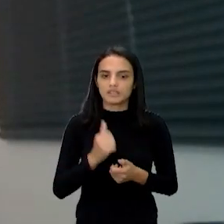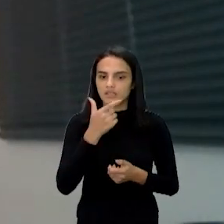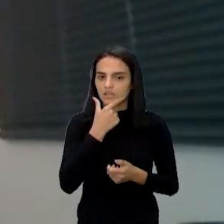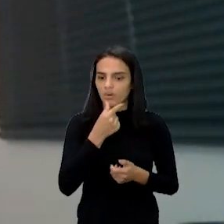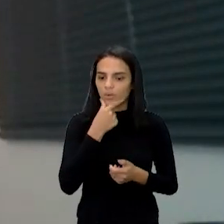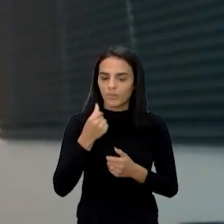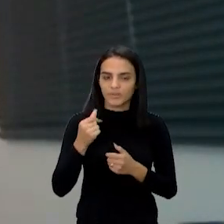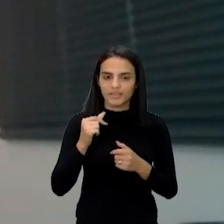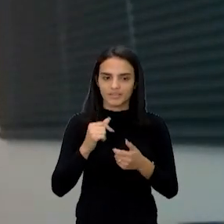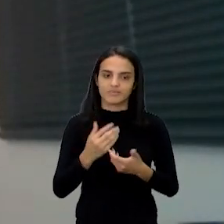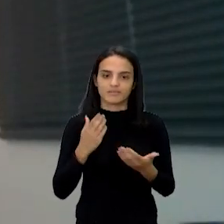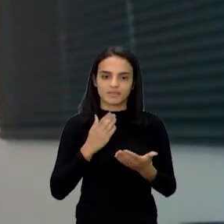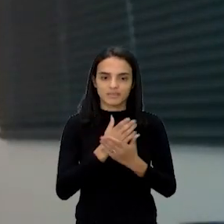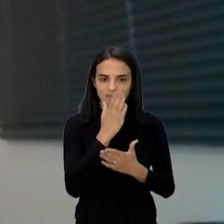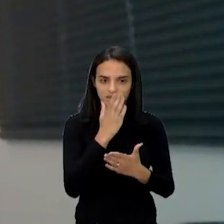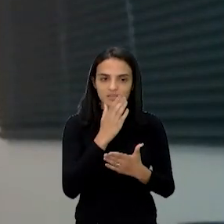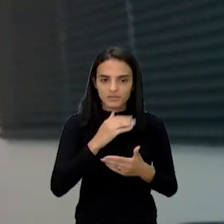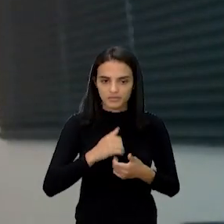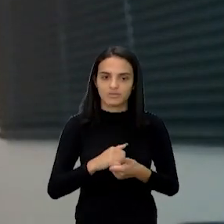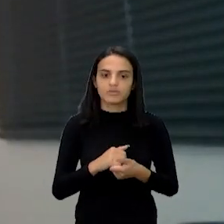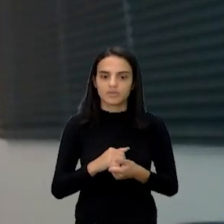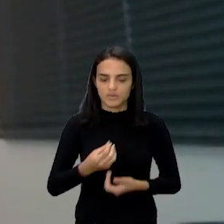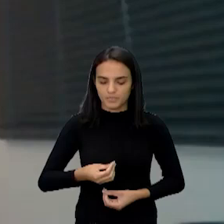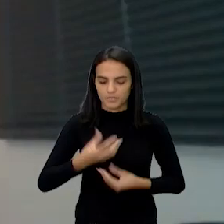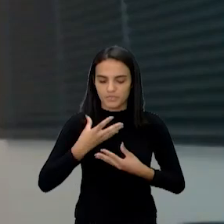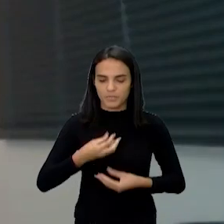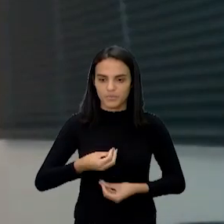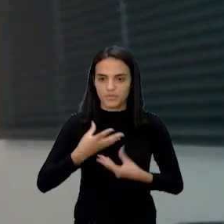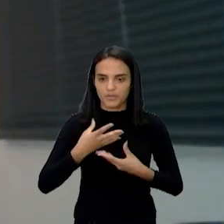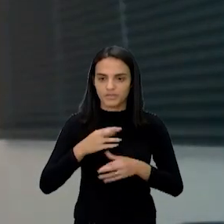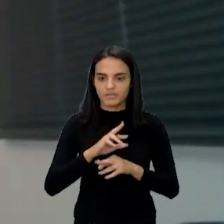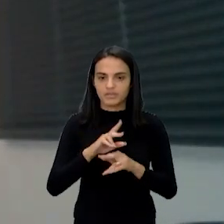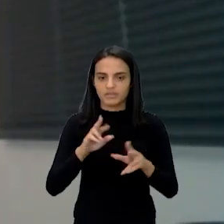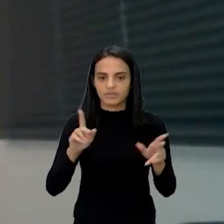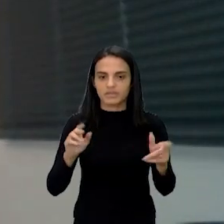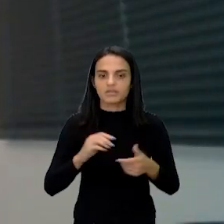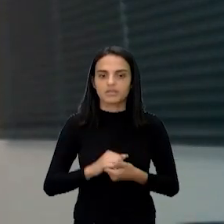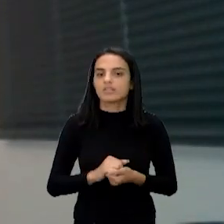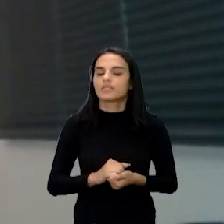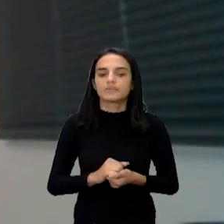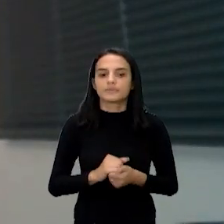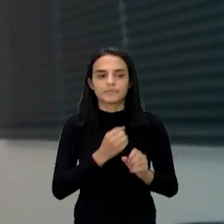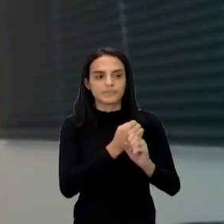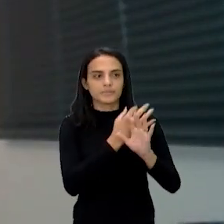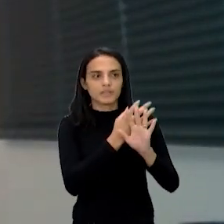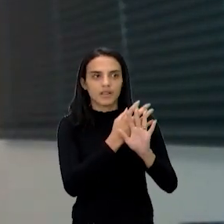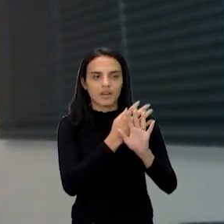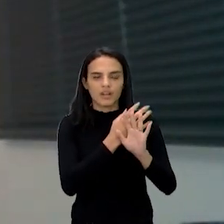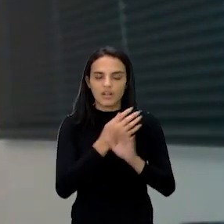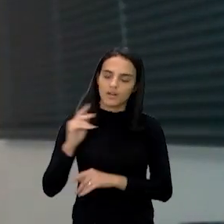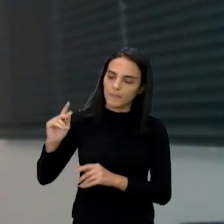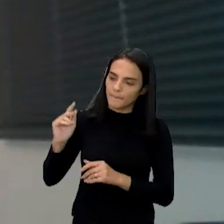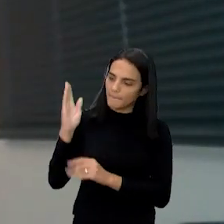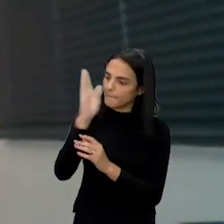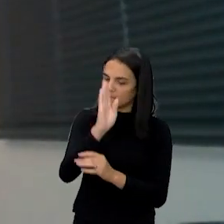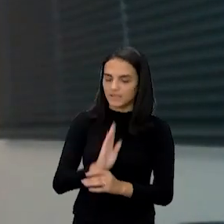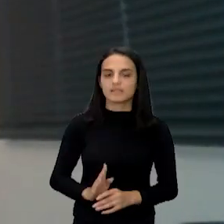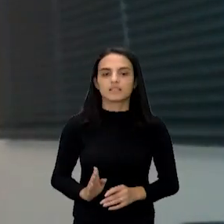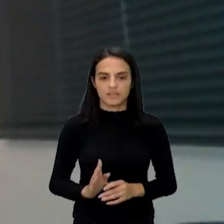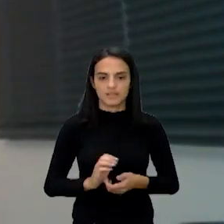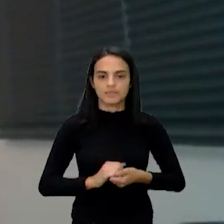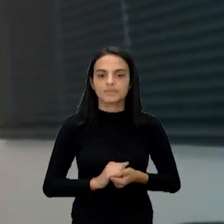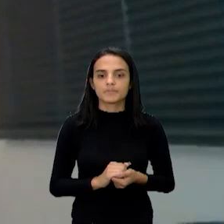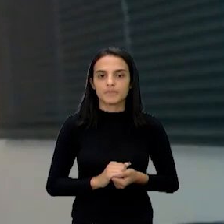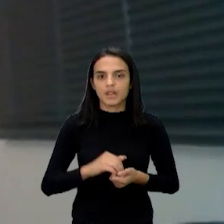de poesia, que foi executado pela Câmara Brasileira do Livro, se não me engano, de Brasília, na época, né?